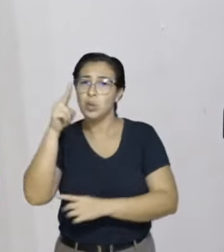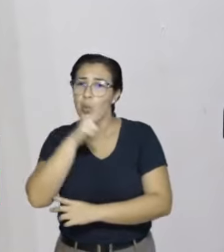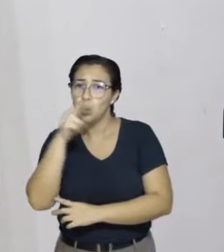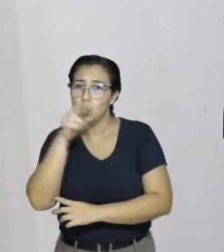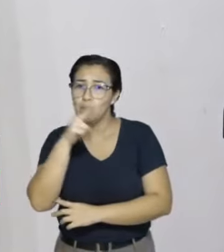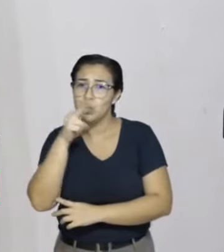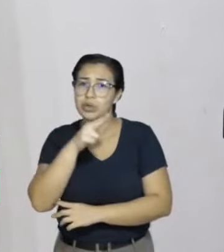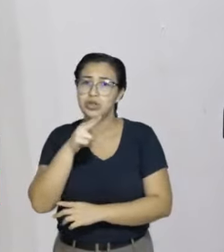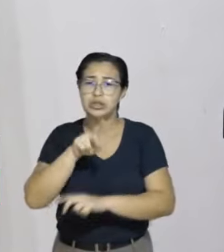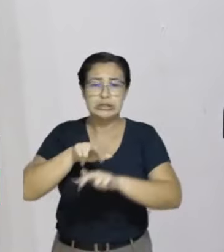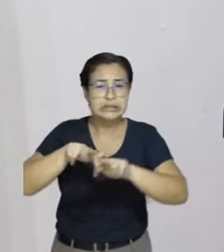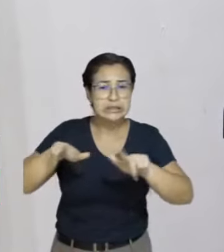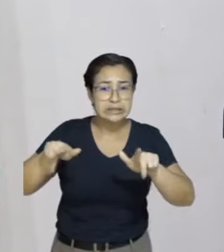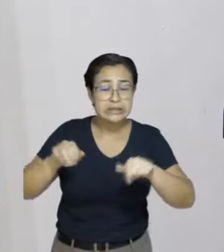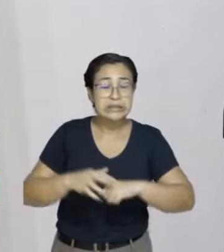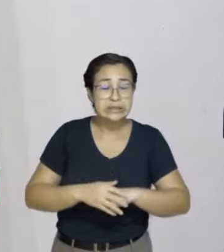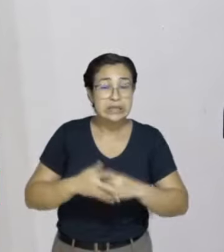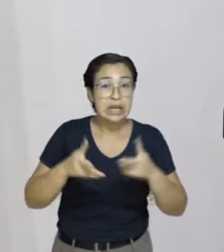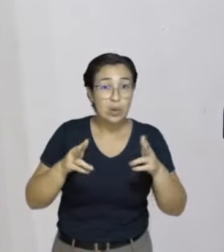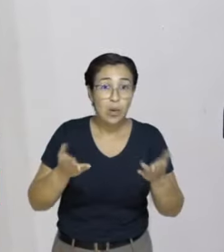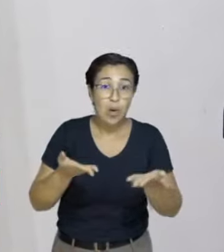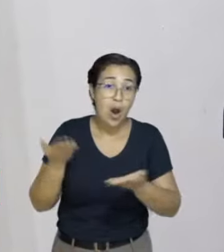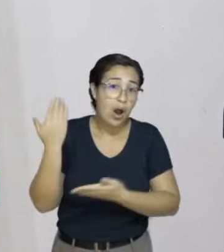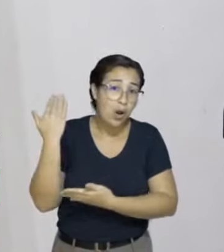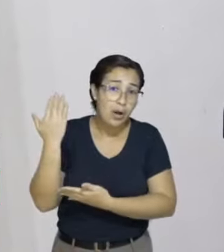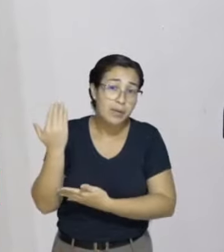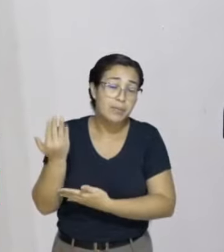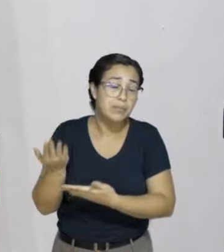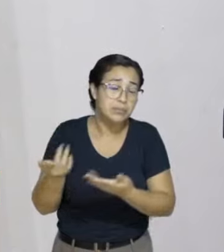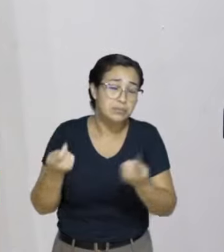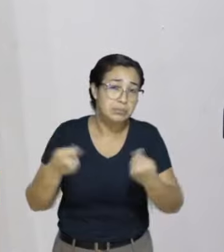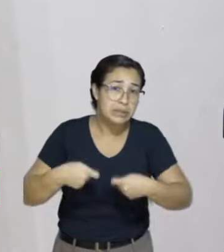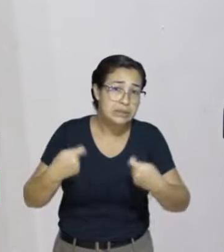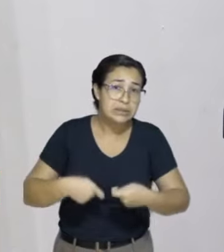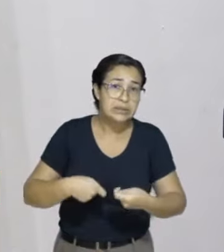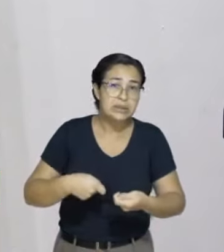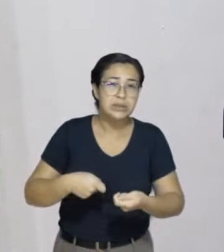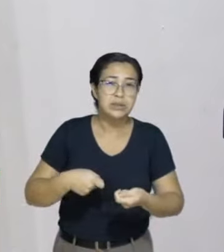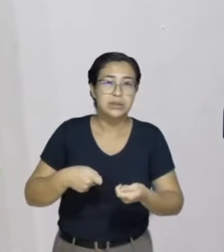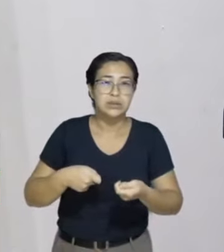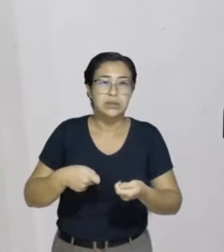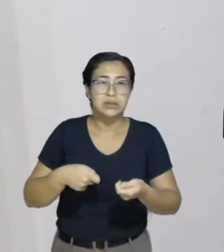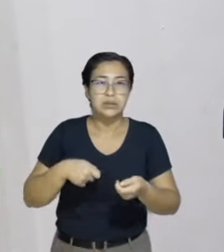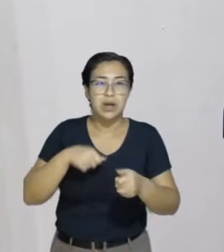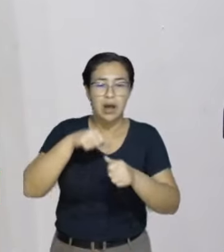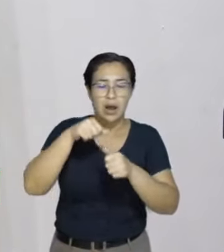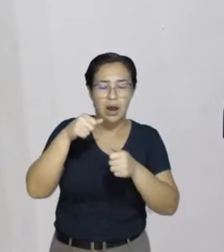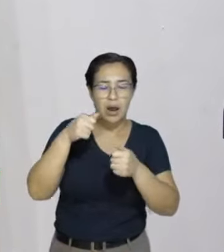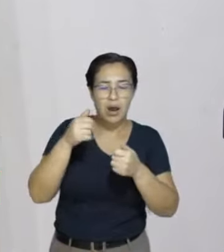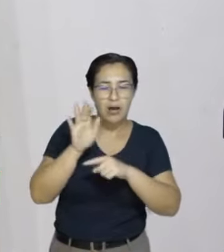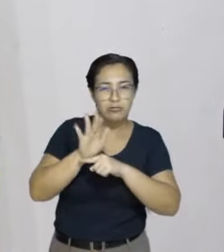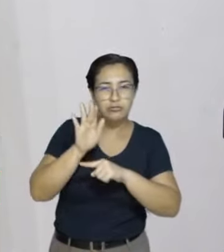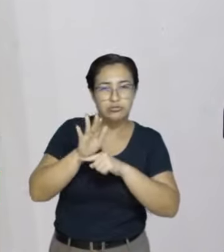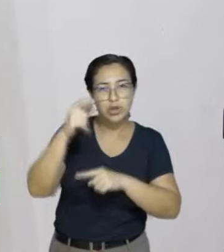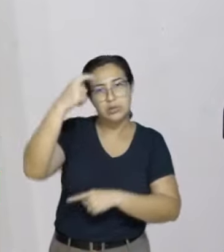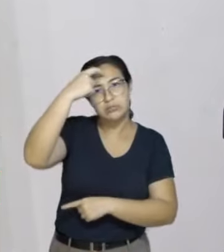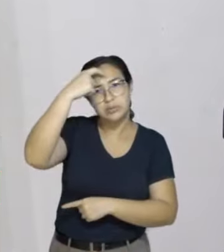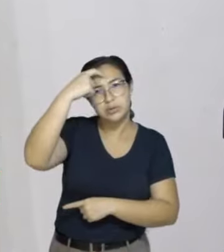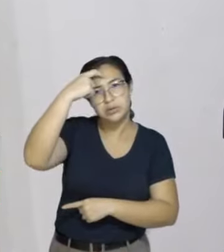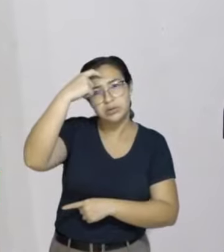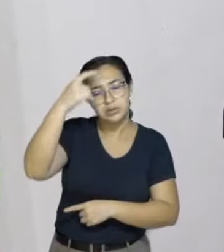passamos, exigindo cuidados adicionais na manutenção da saúde mental de estudantes,